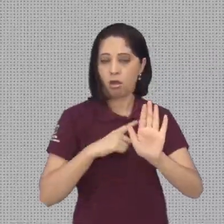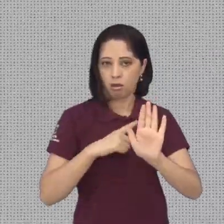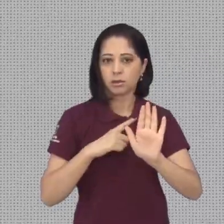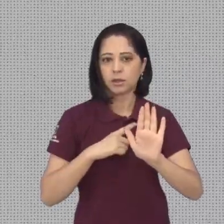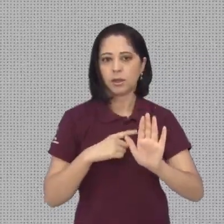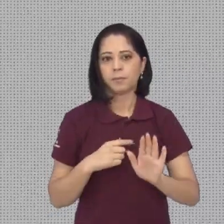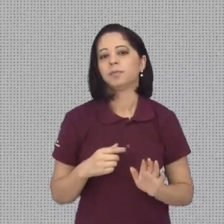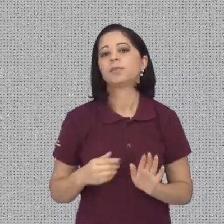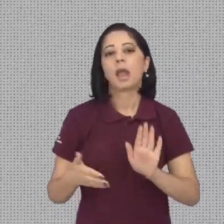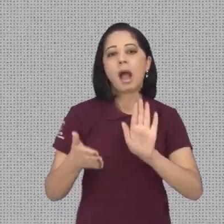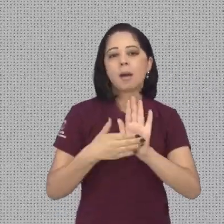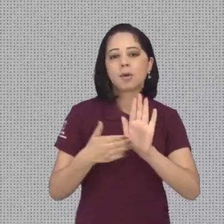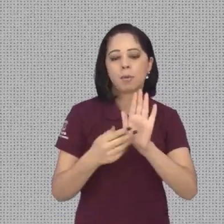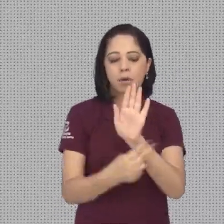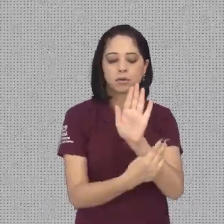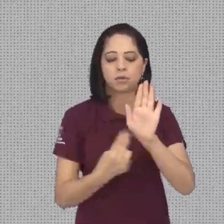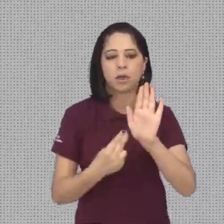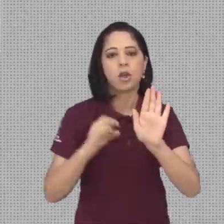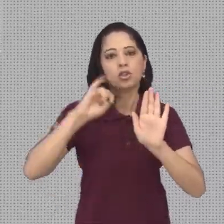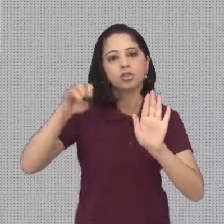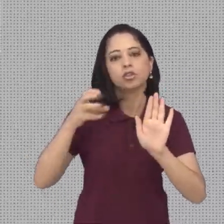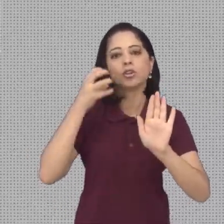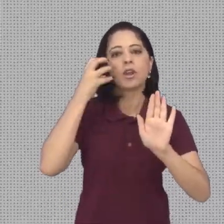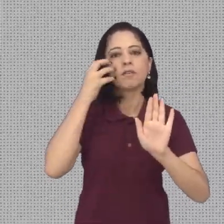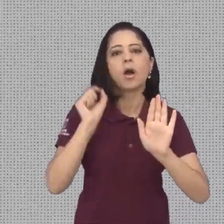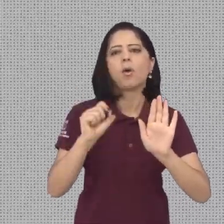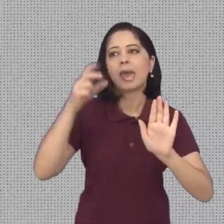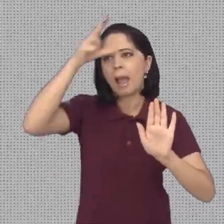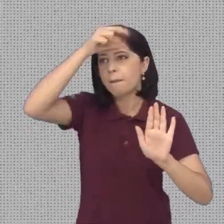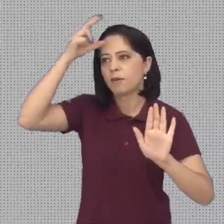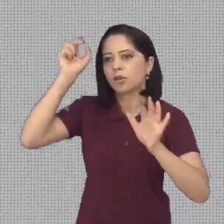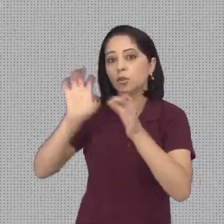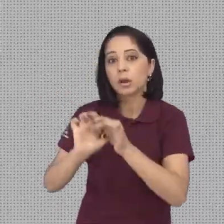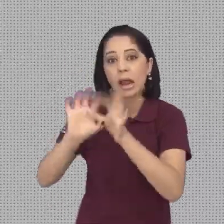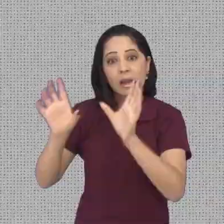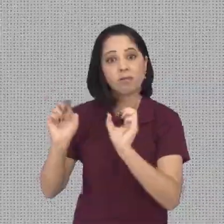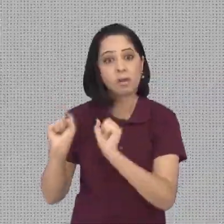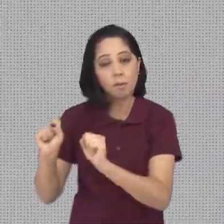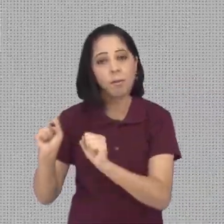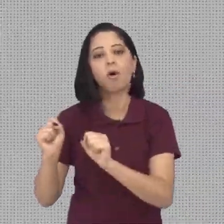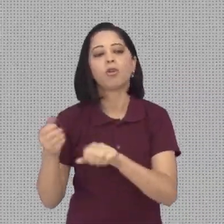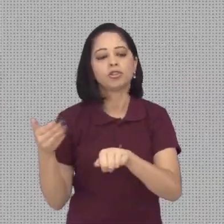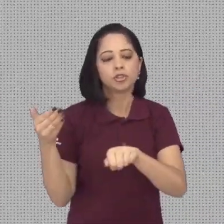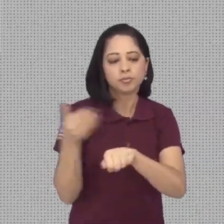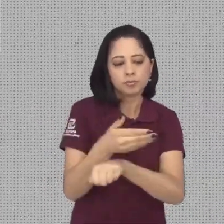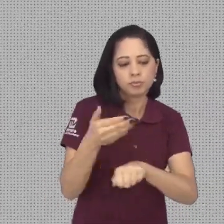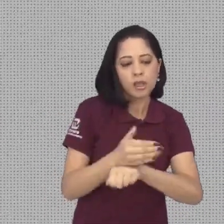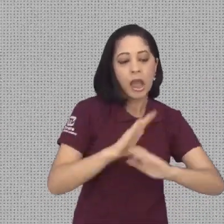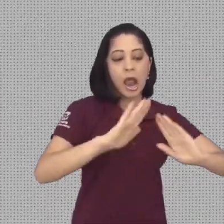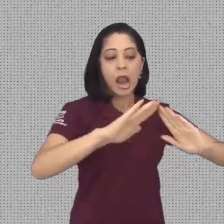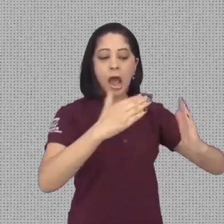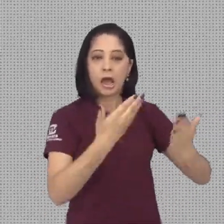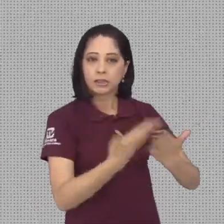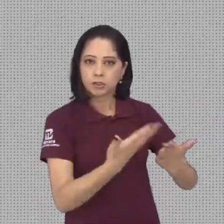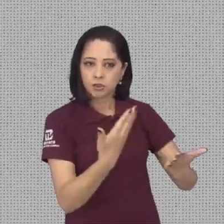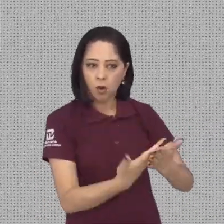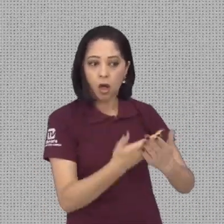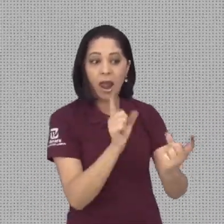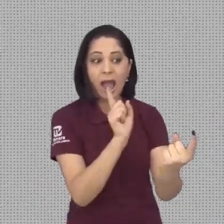proposta apresentada pela vereadora Juliana Fraga autoriza o Poder Executivo a disponibilizar atendimento de oftalmologia